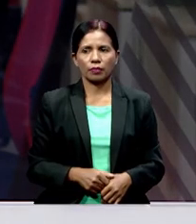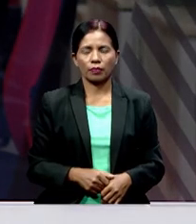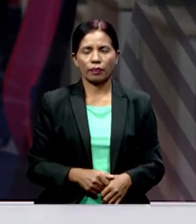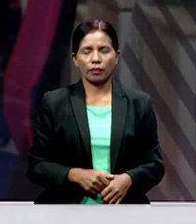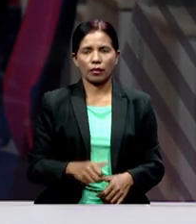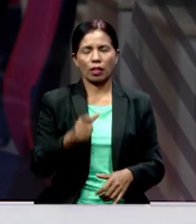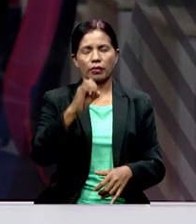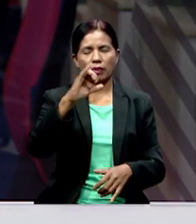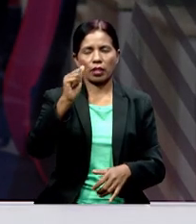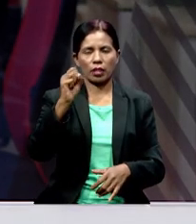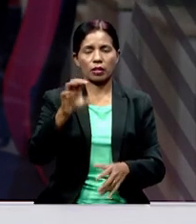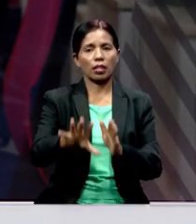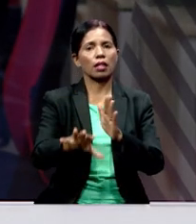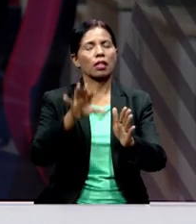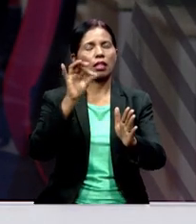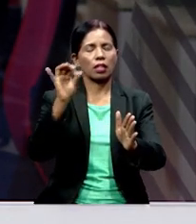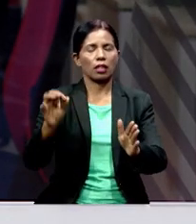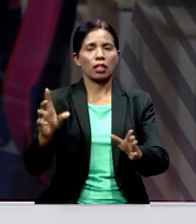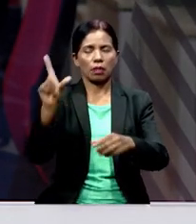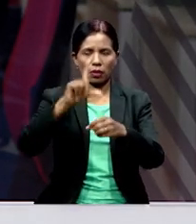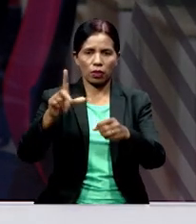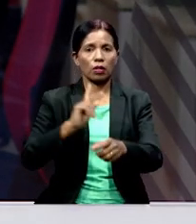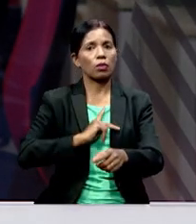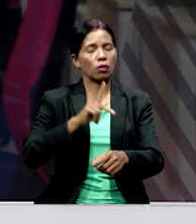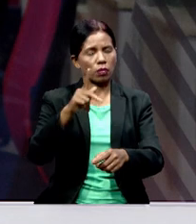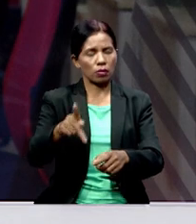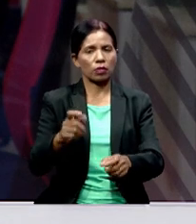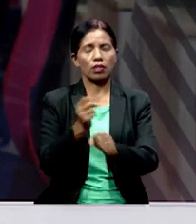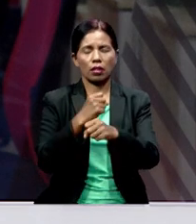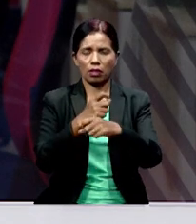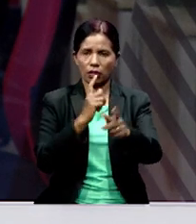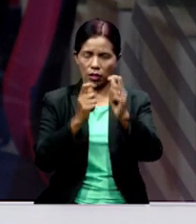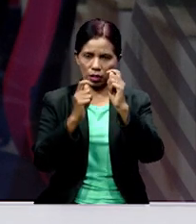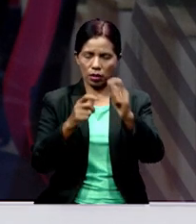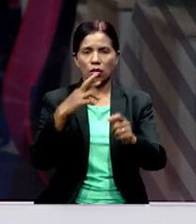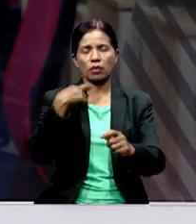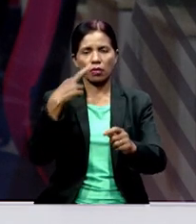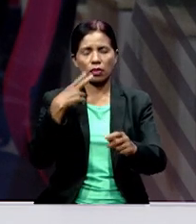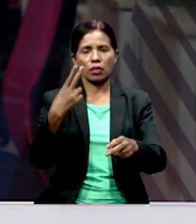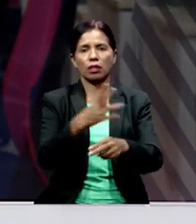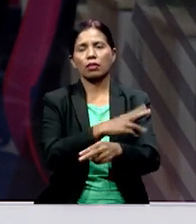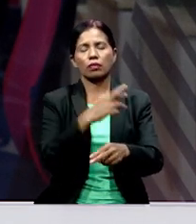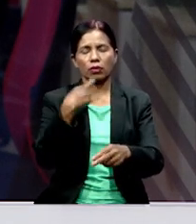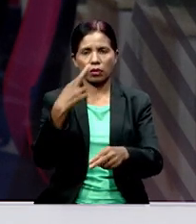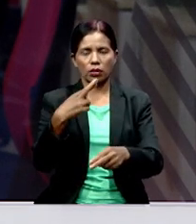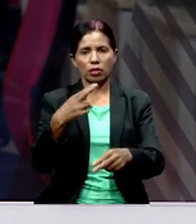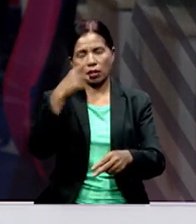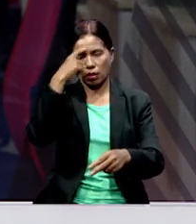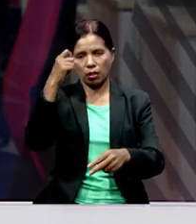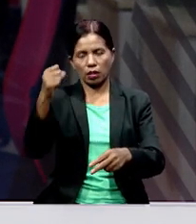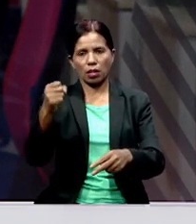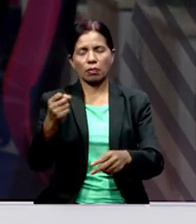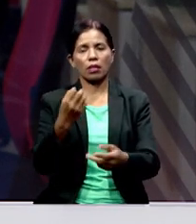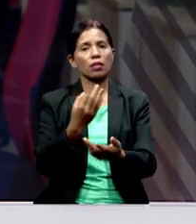Ai faesa hili laboratorio Kupang, hodi halteste ba fos ho marca beruang mera no amor da familia tamba